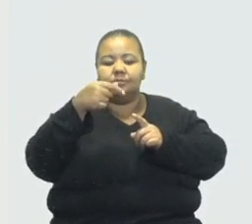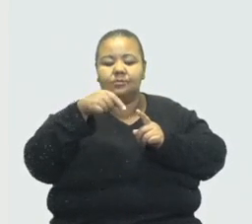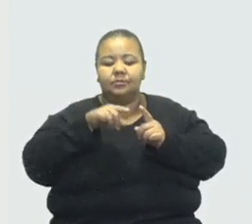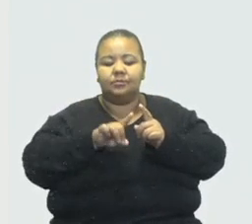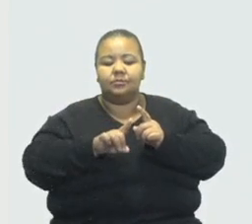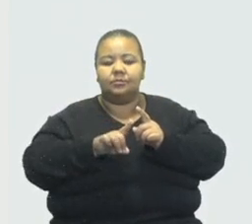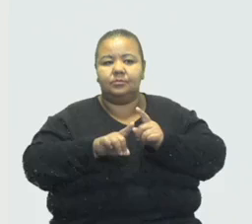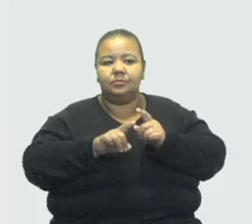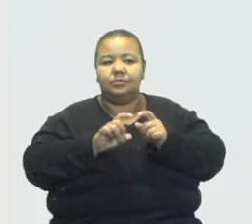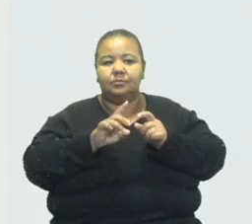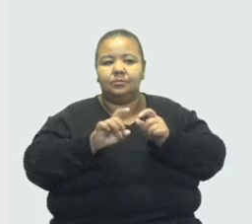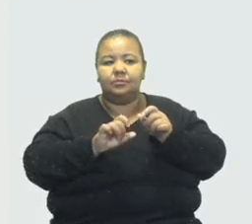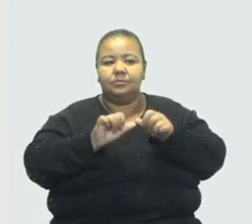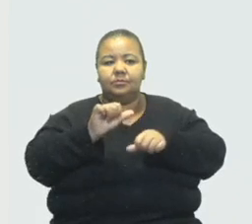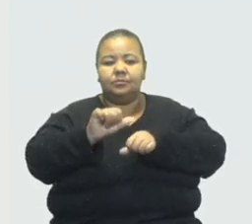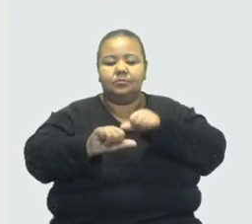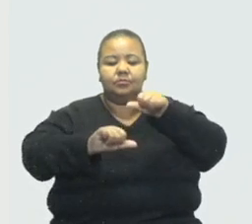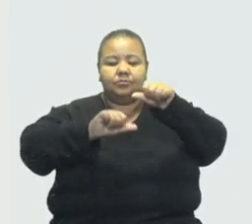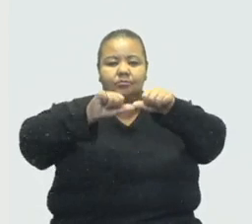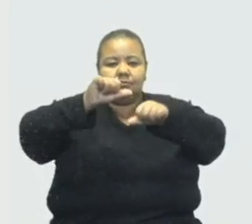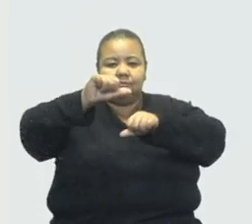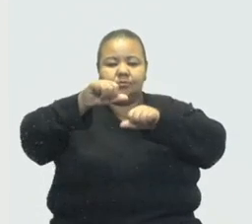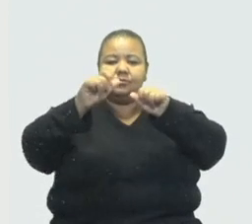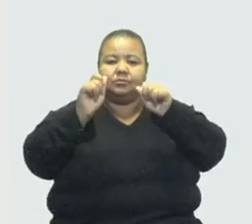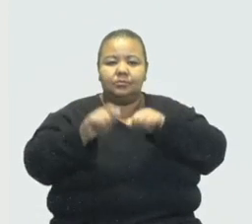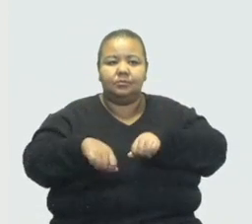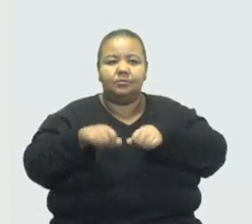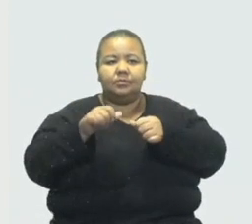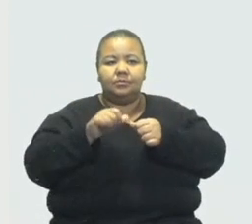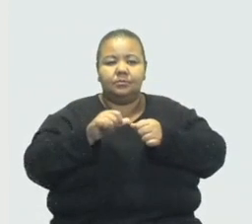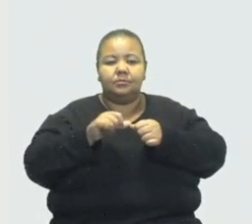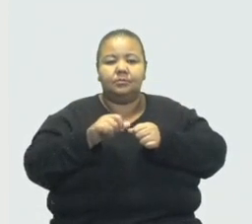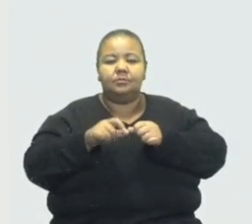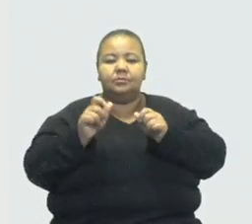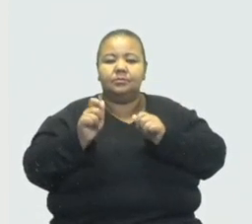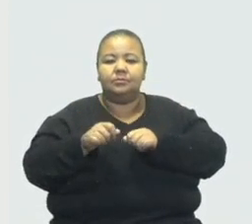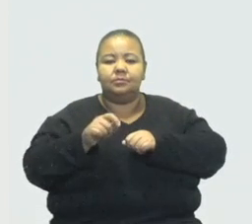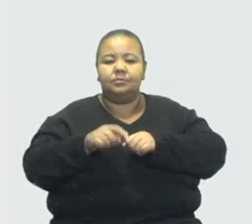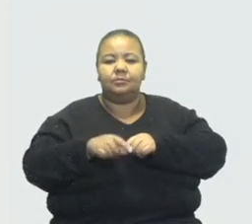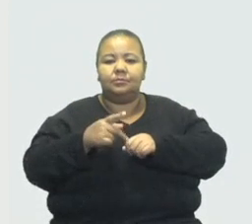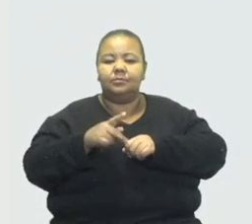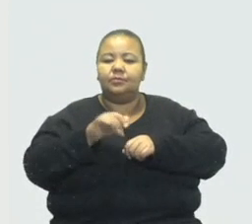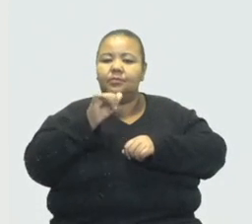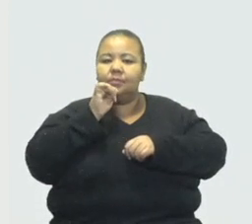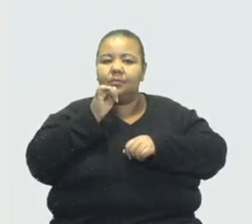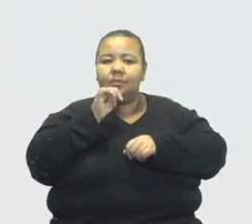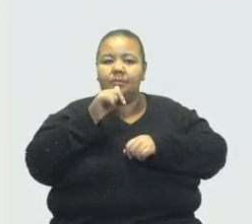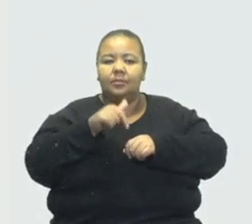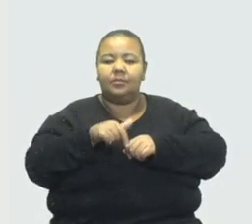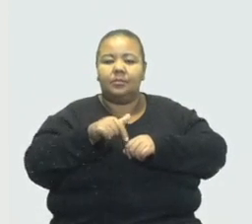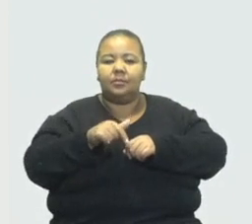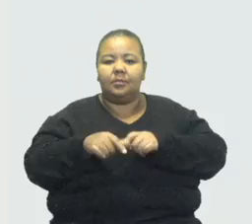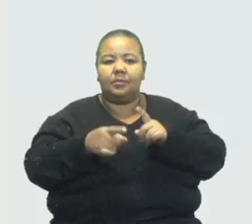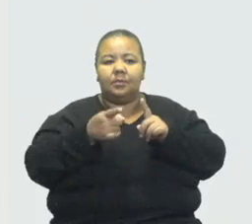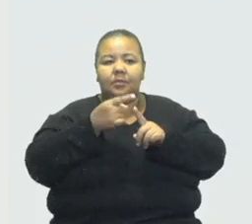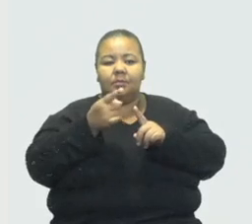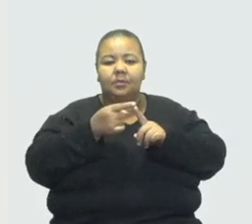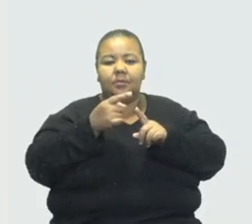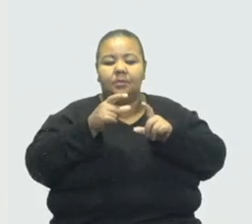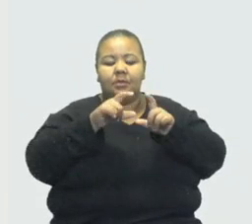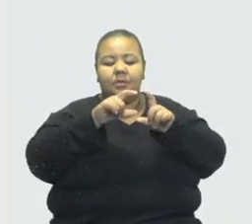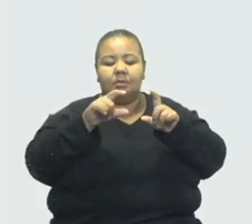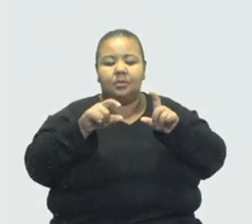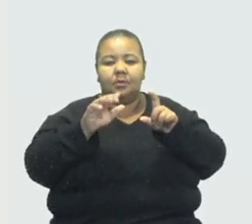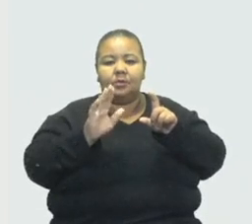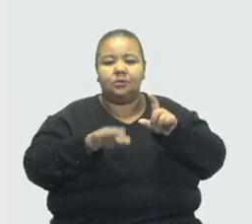1? Só trocar a posição. Não pode realizar esses procedimentos? Pode, mas nesse caso aqui, na nossa primeira linha, já